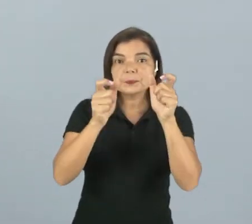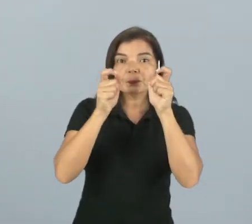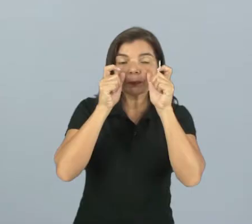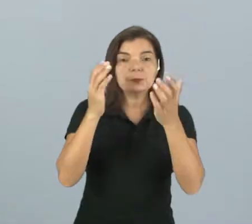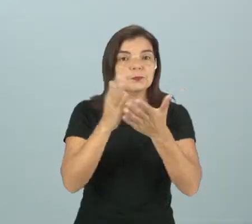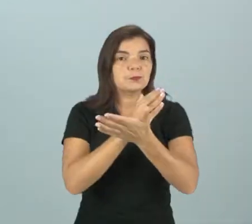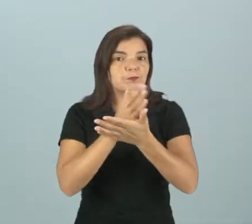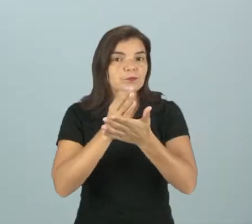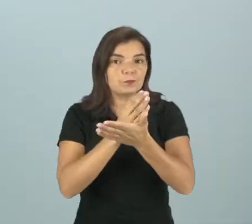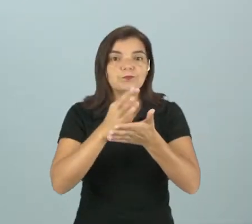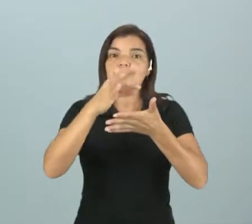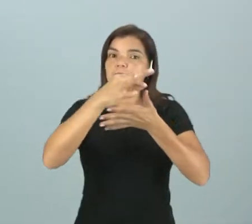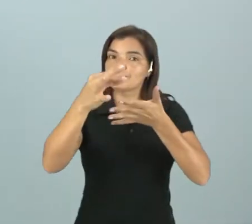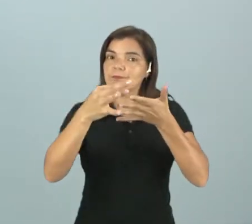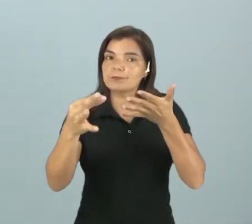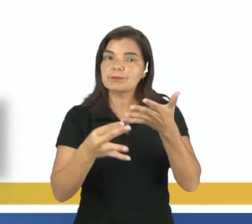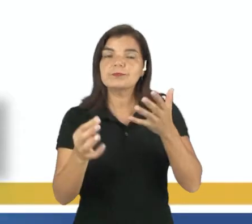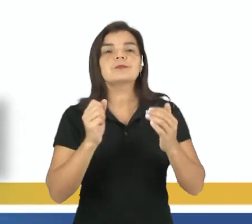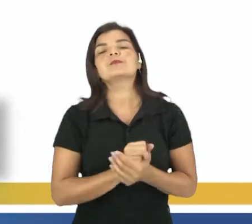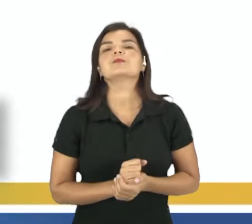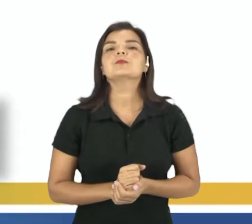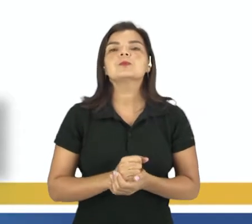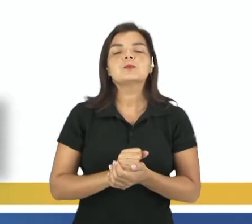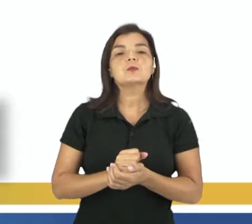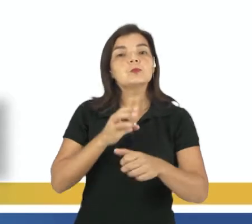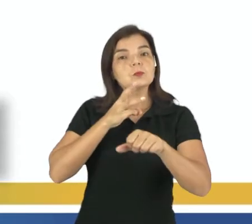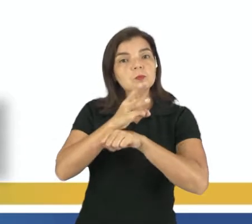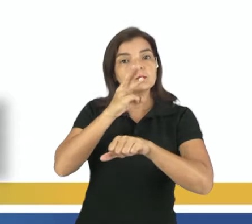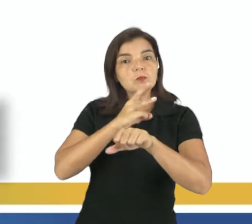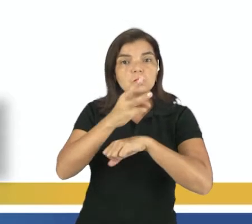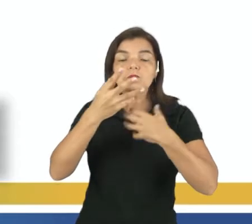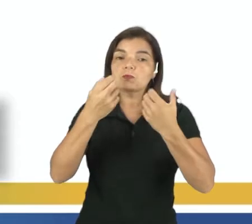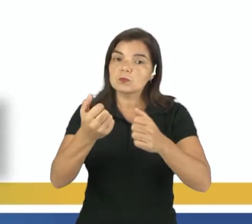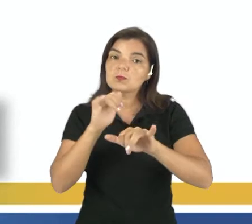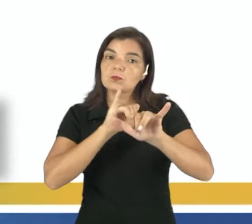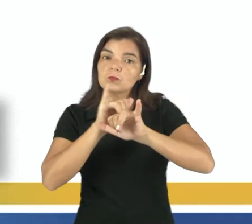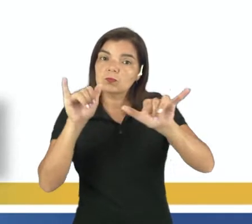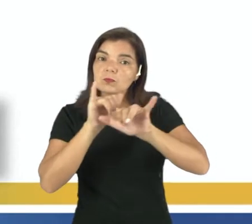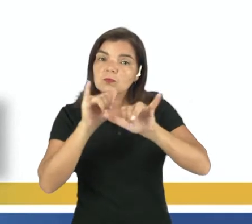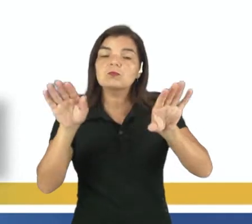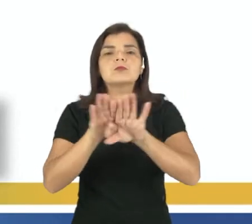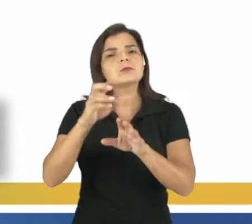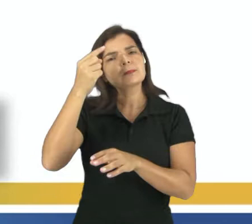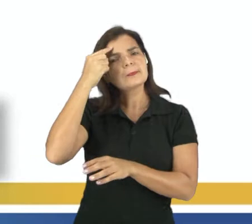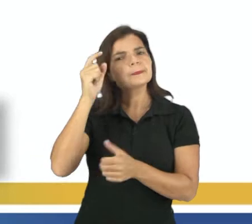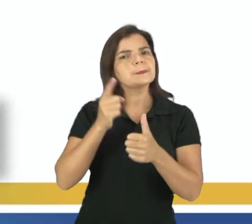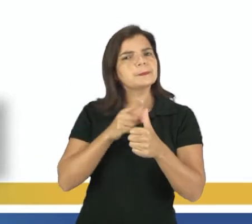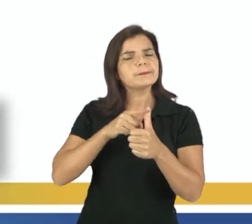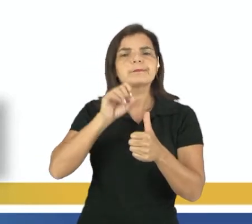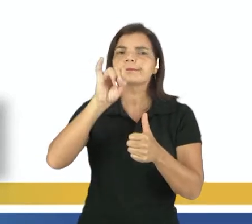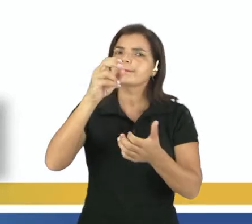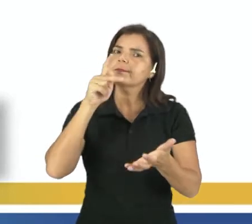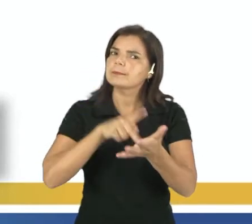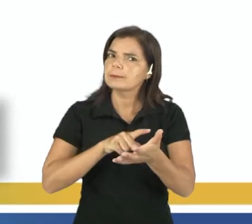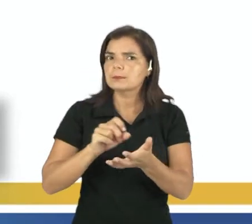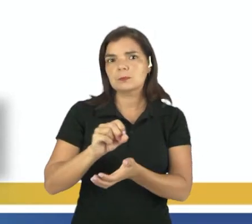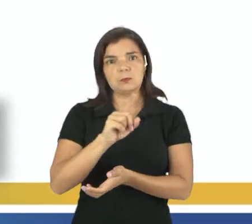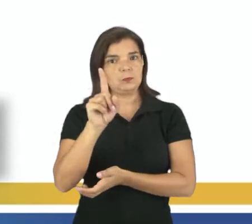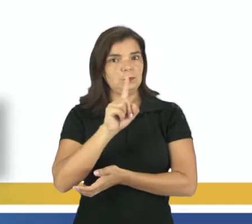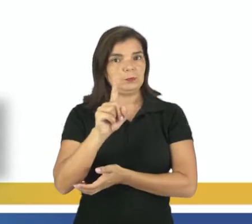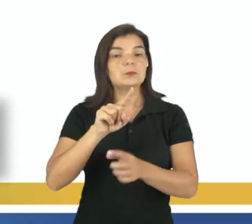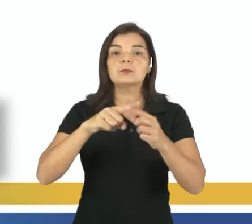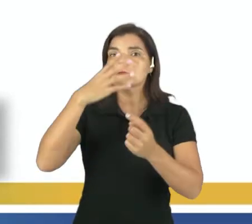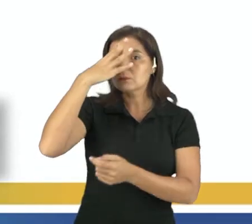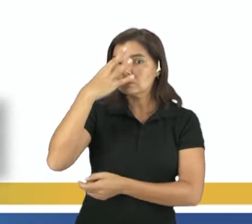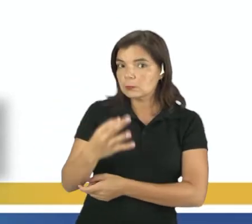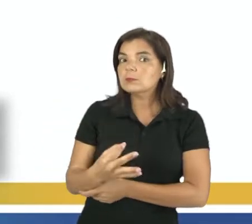atenção em alguns aspectos. Ao receber uma informação como essa, pensaríamos primeiro se é verdade ou não, e